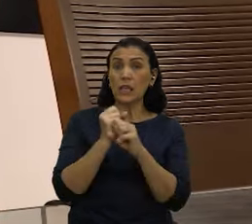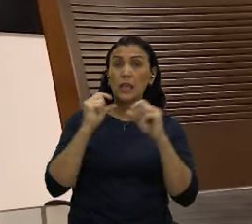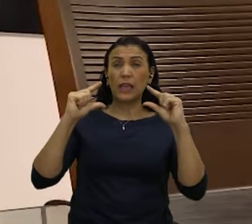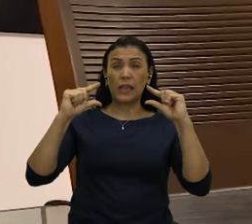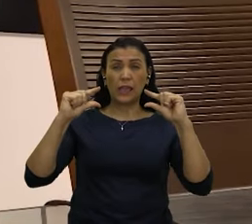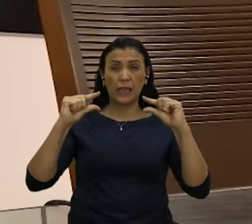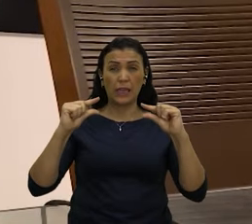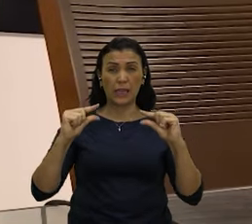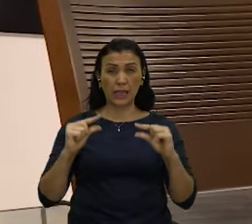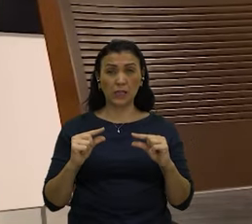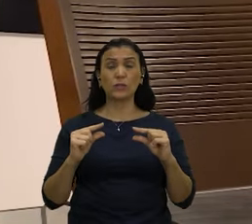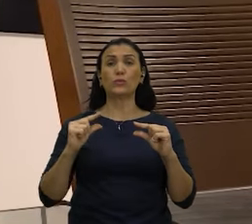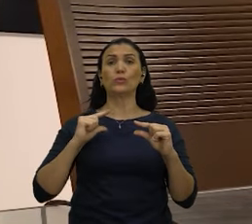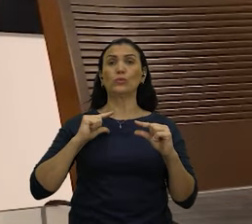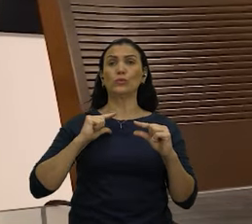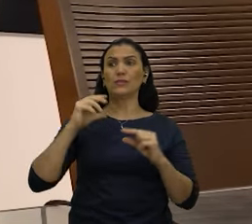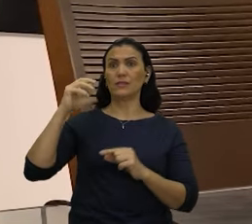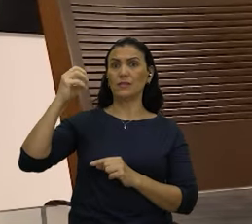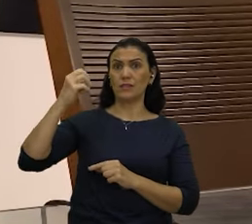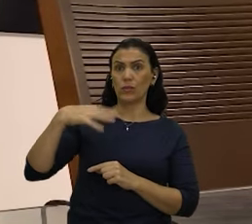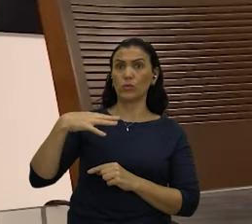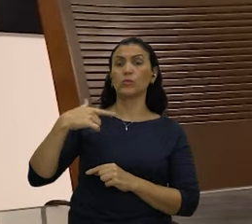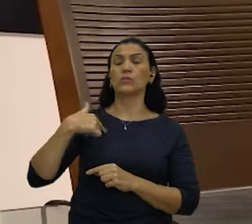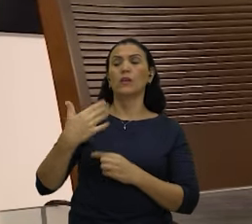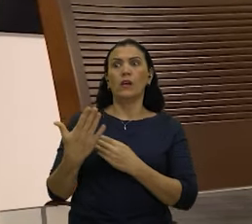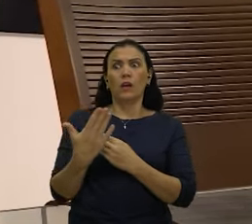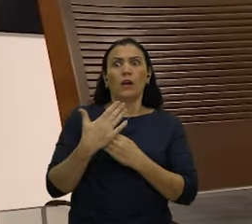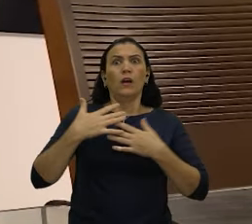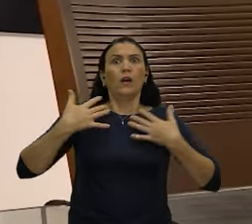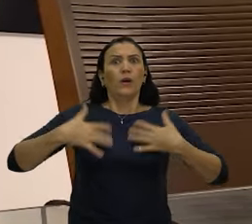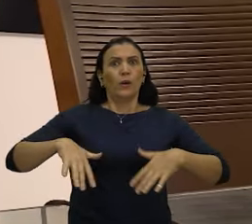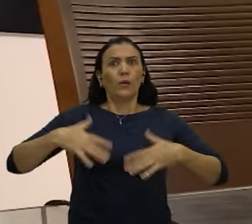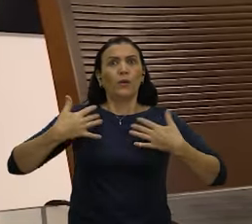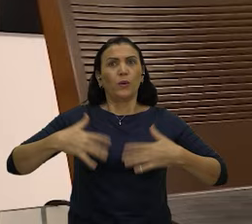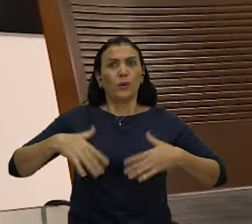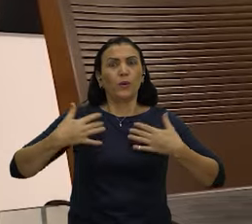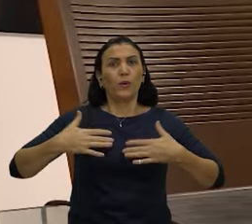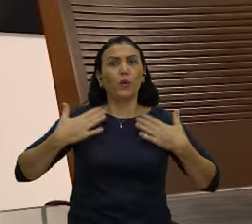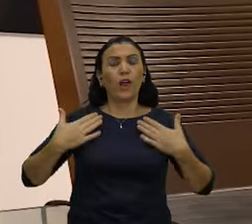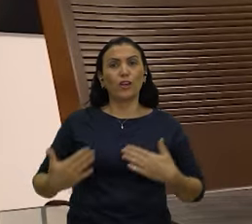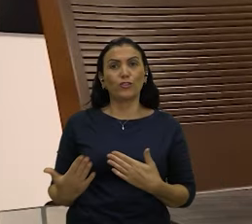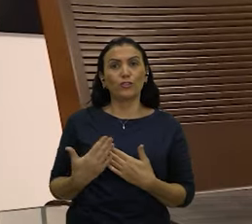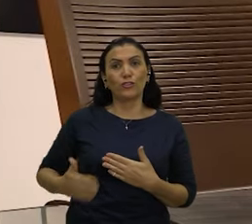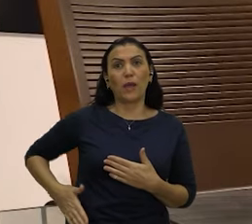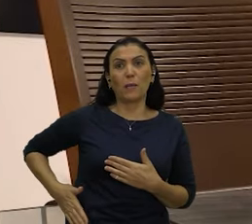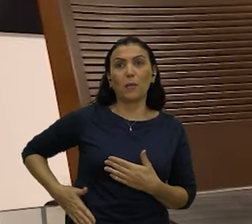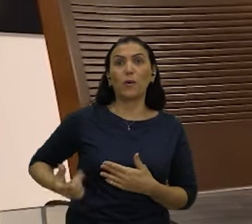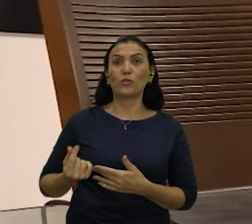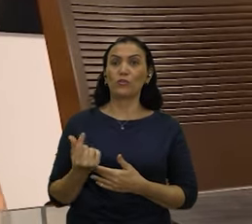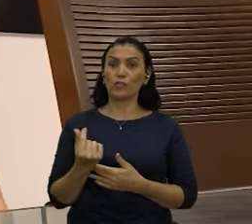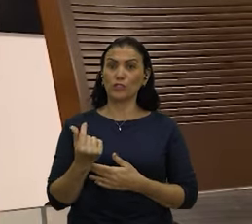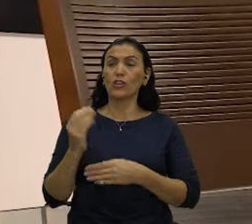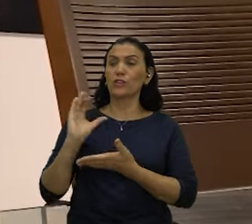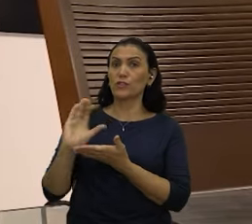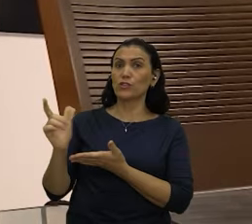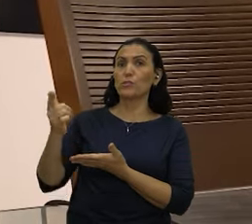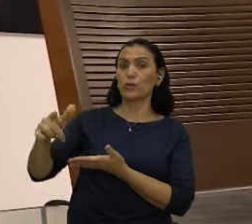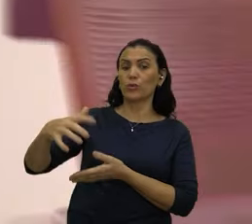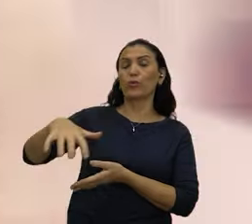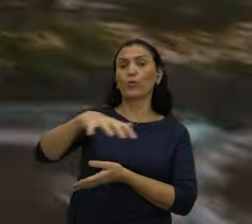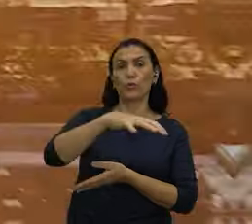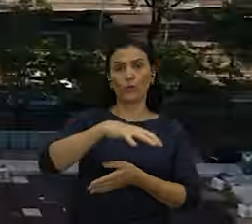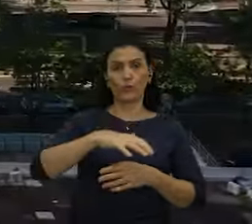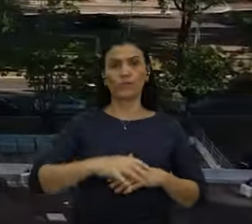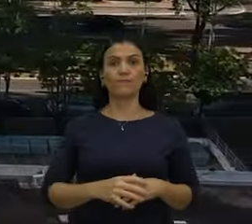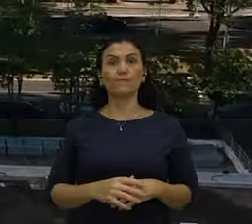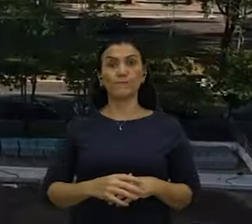né, as taxas que nós pagamos da conta, isso iria contribuir muito para o nosso bolso, para o nosso conforto e para o nosso investimento em outras